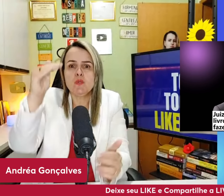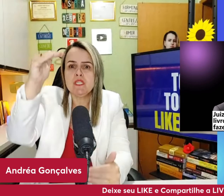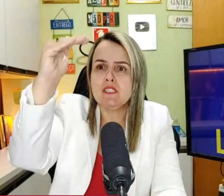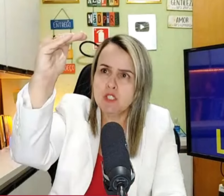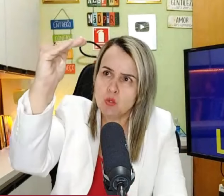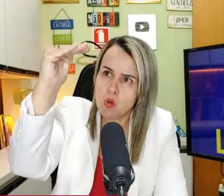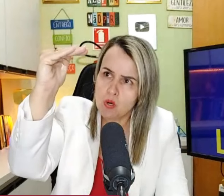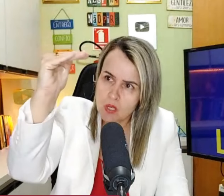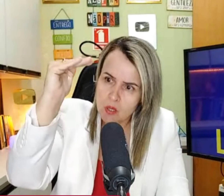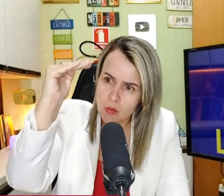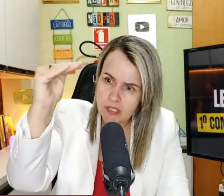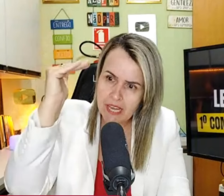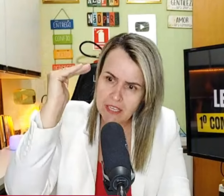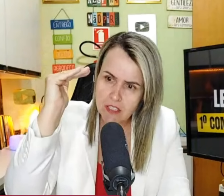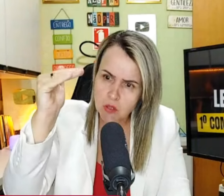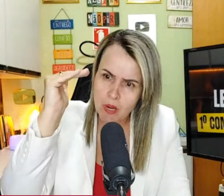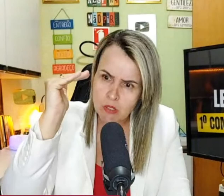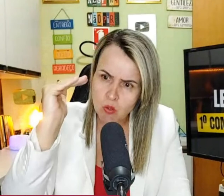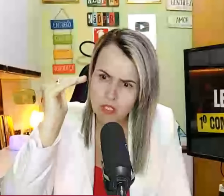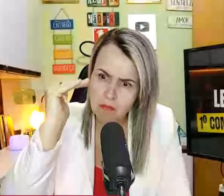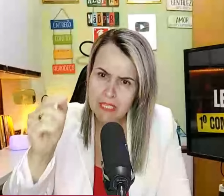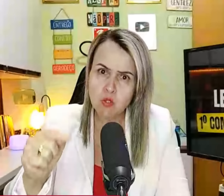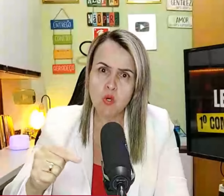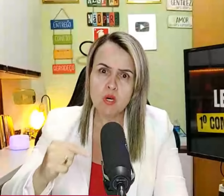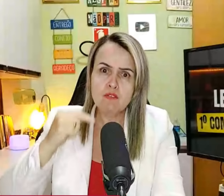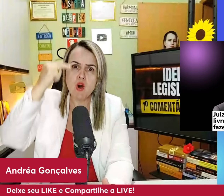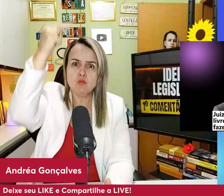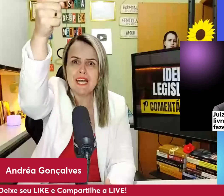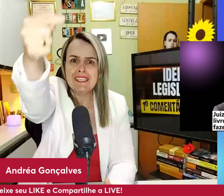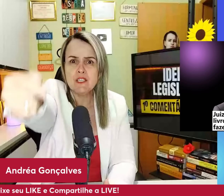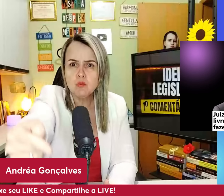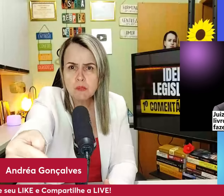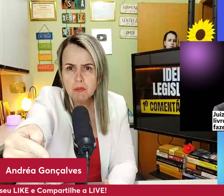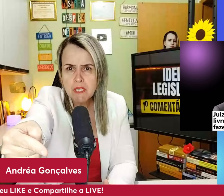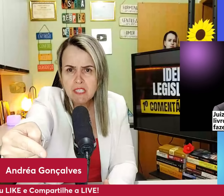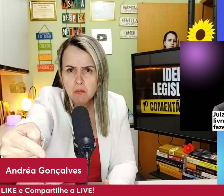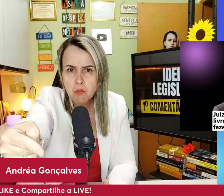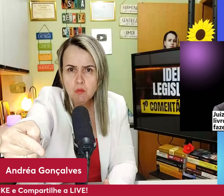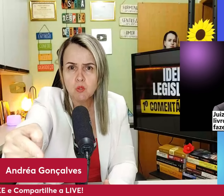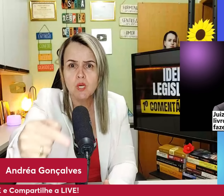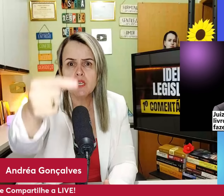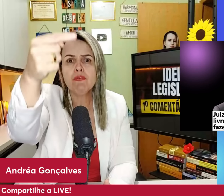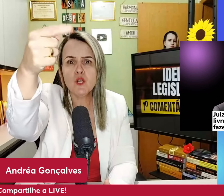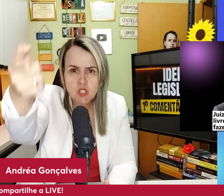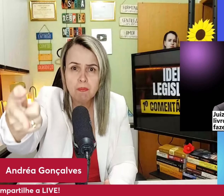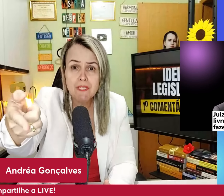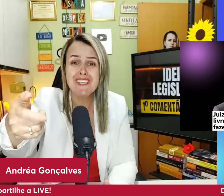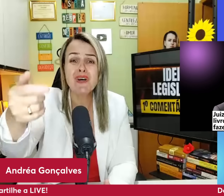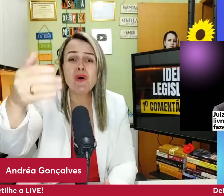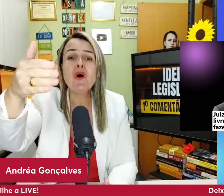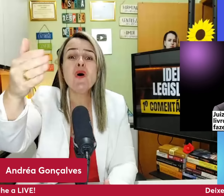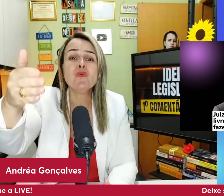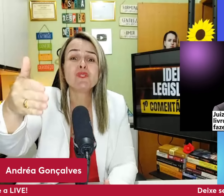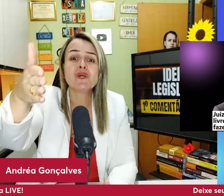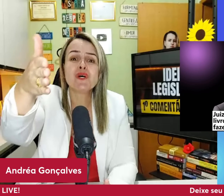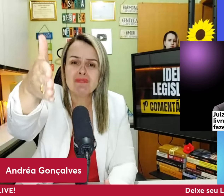aí o juiz listou uma série de situações e mandou voltar a denúncia pro ministério público e falou tipo assim